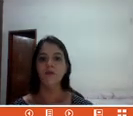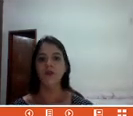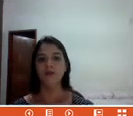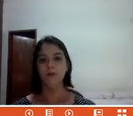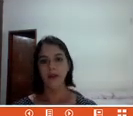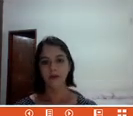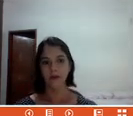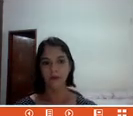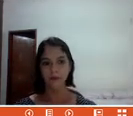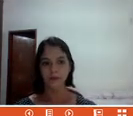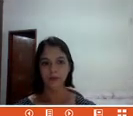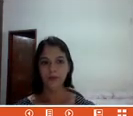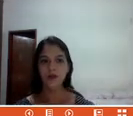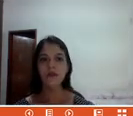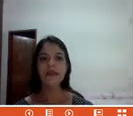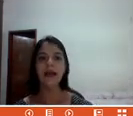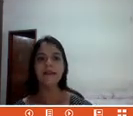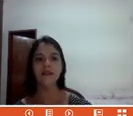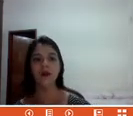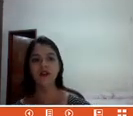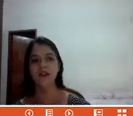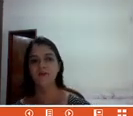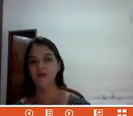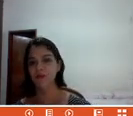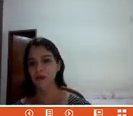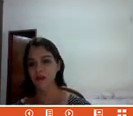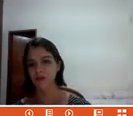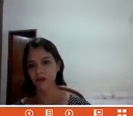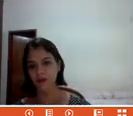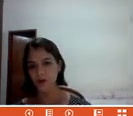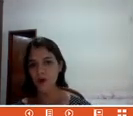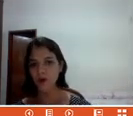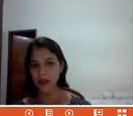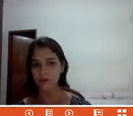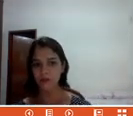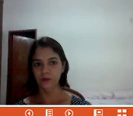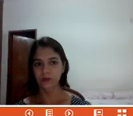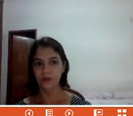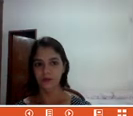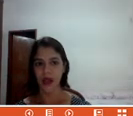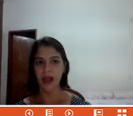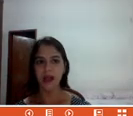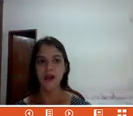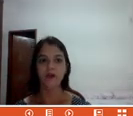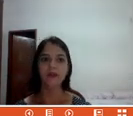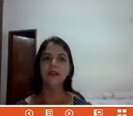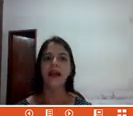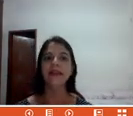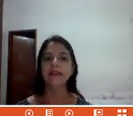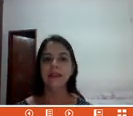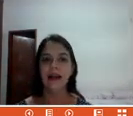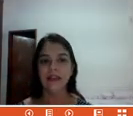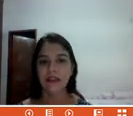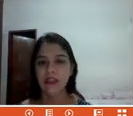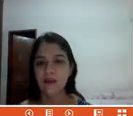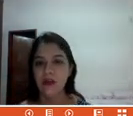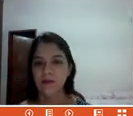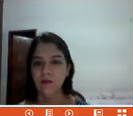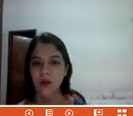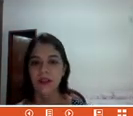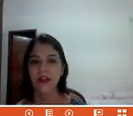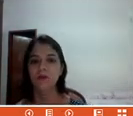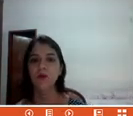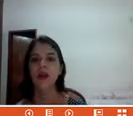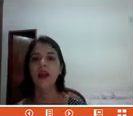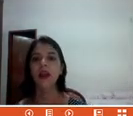interessante é o movimento. Os sinais eles podem ter movimentos ou não, tá? Os sinais citados acima,